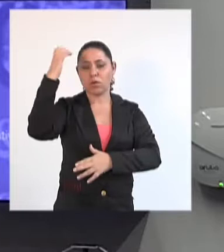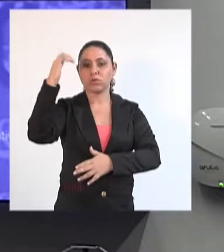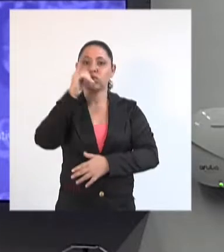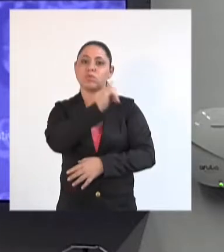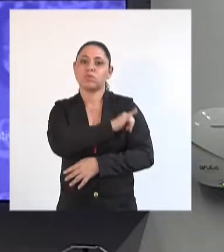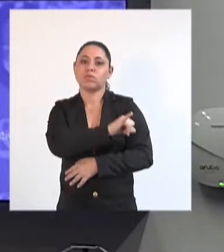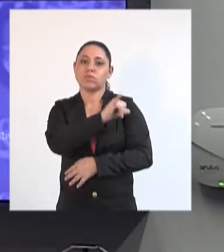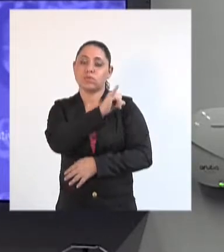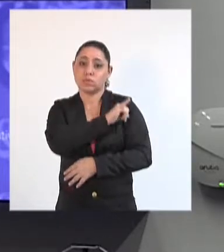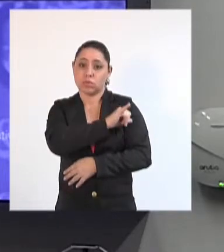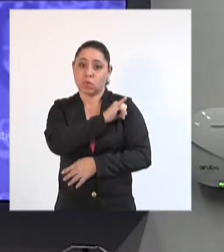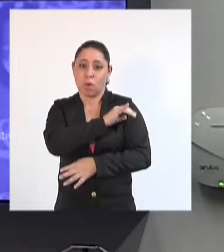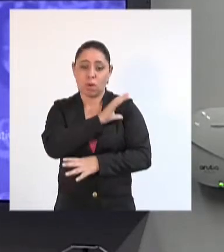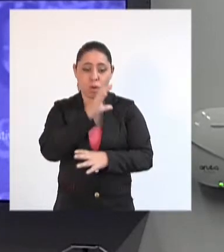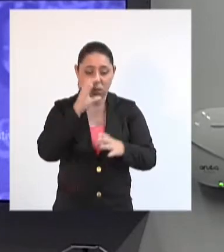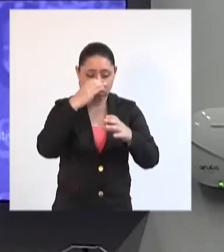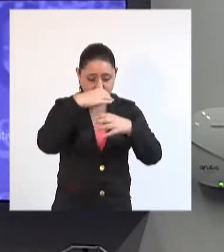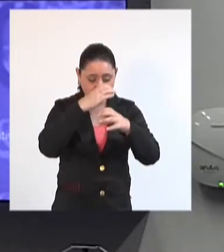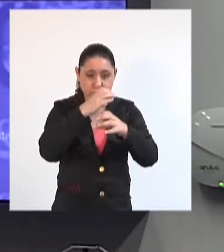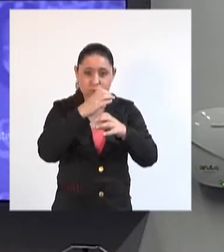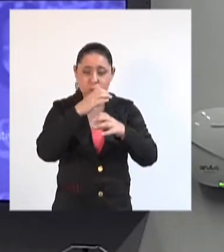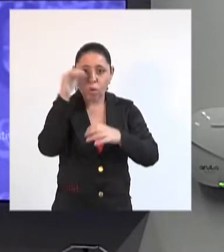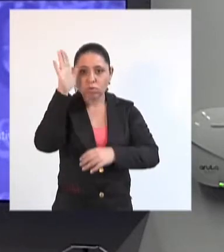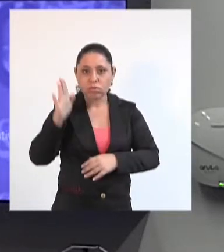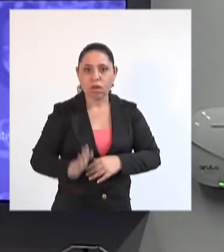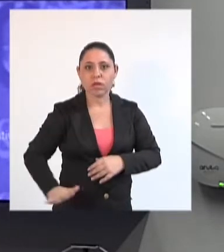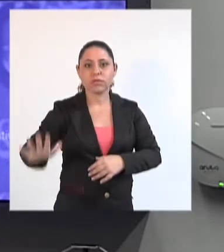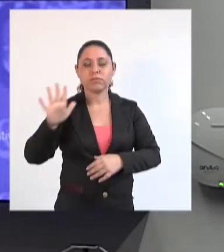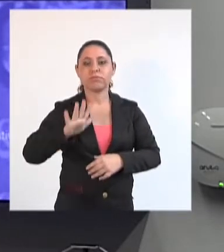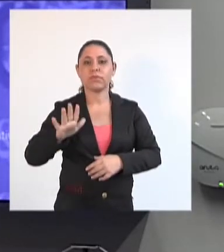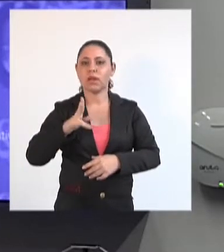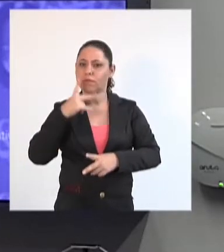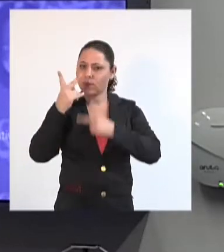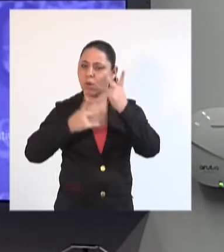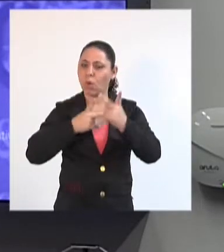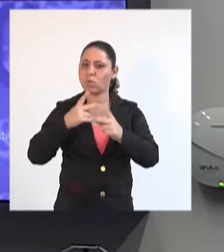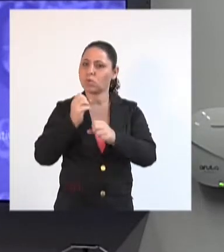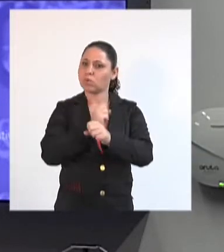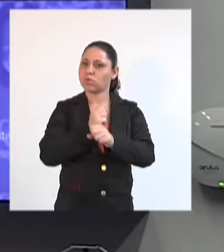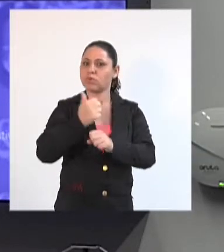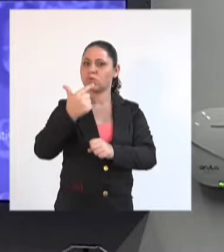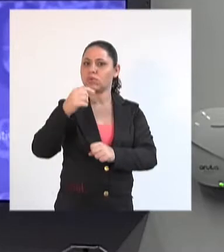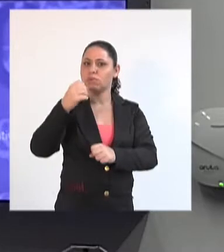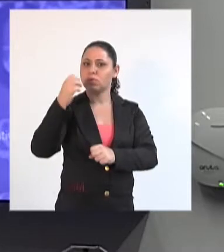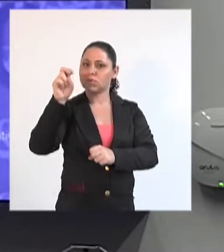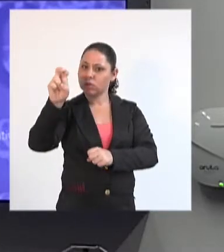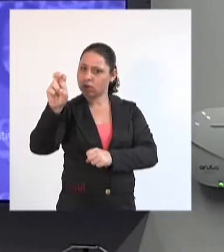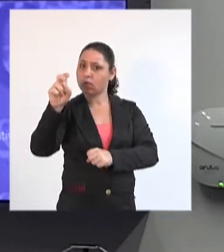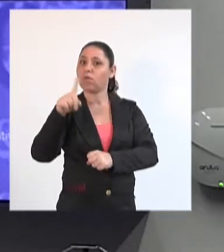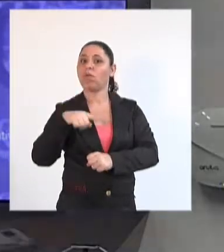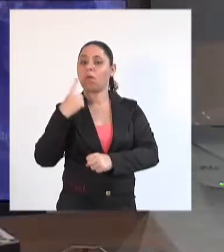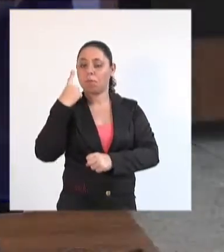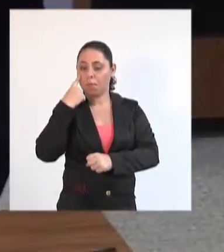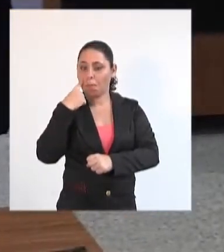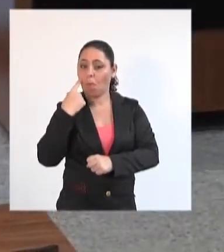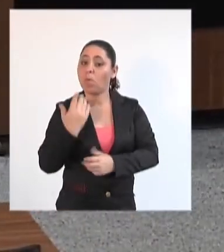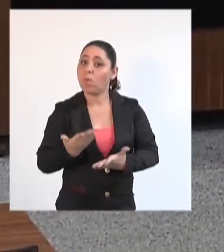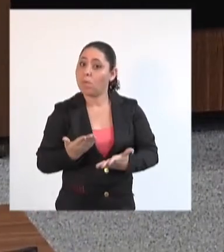de Janeiro, do Observatório Nacional, e isso aí ela disse em 2005. Então, olha